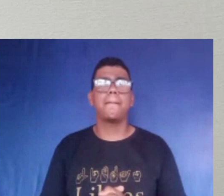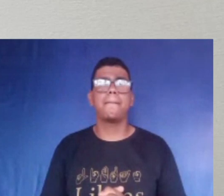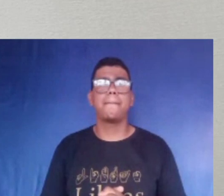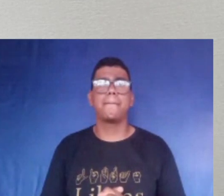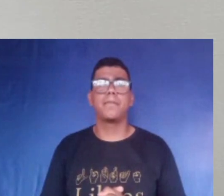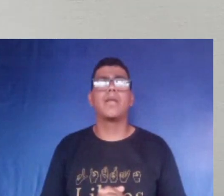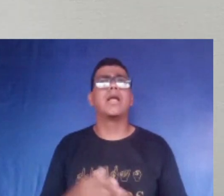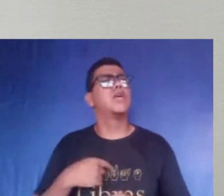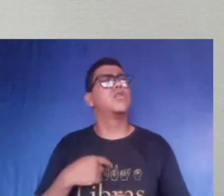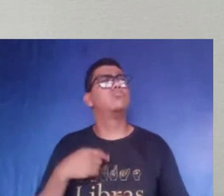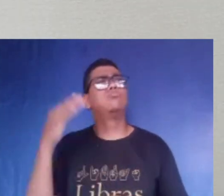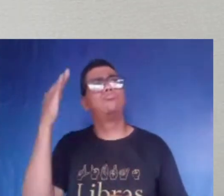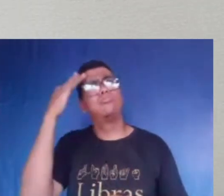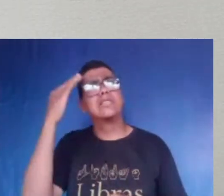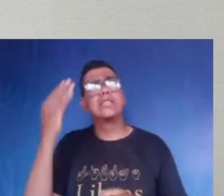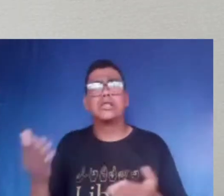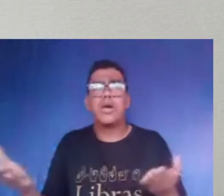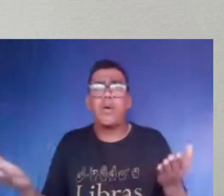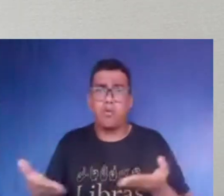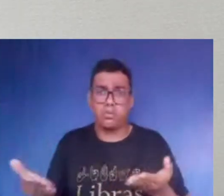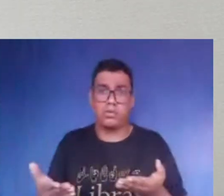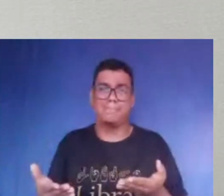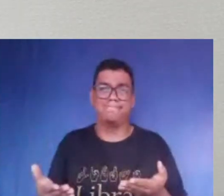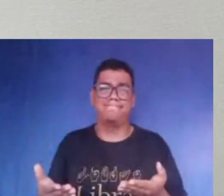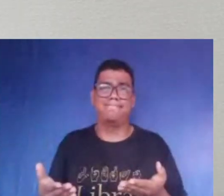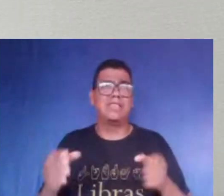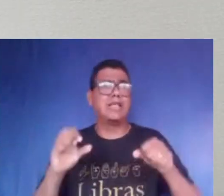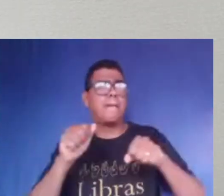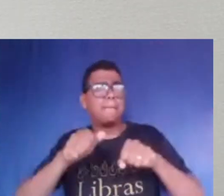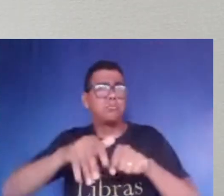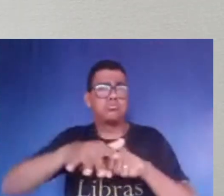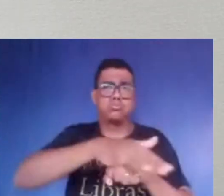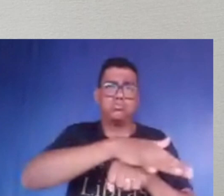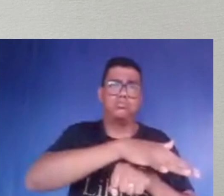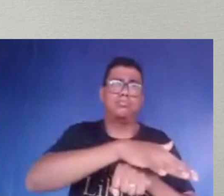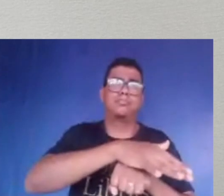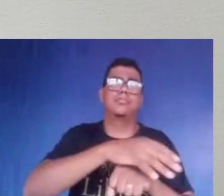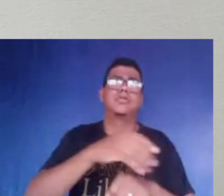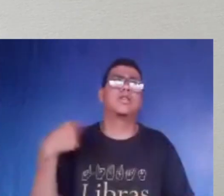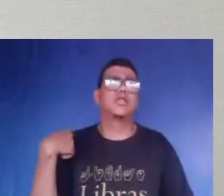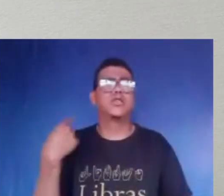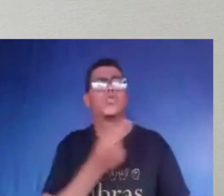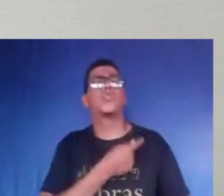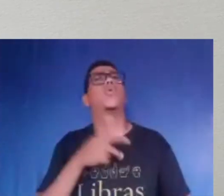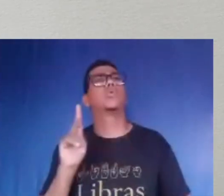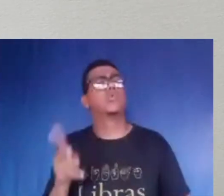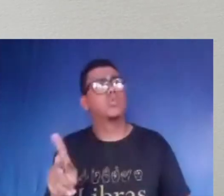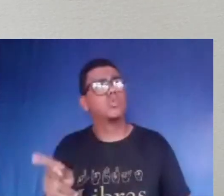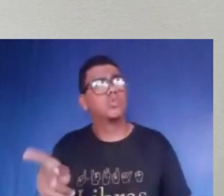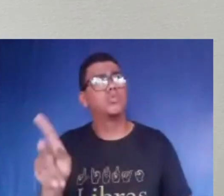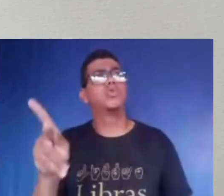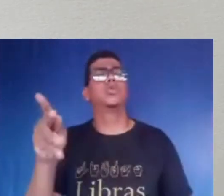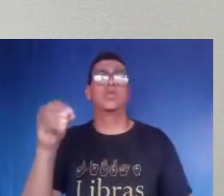gente tem que continuar enviando as ofertas para manter os missionários que estão nos confins da terra, mas a gente precisa orar. Orar para que